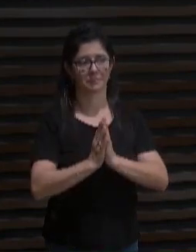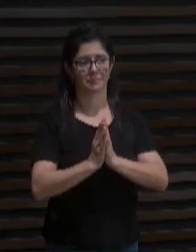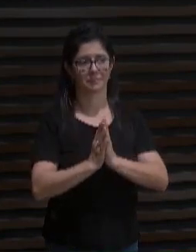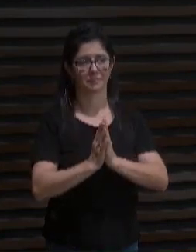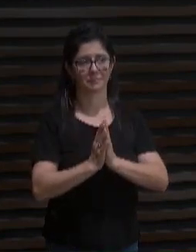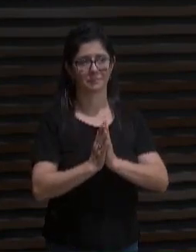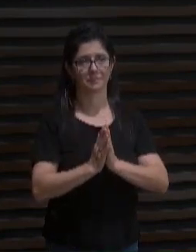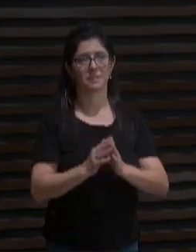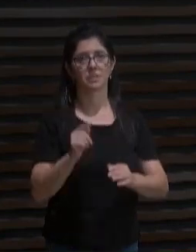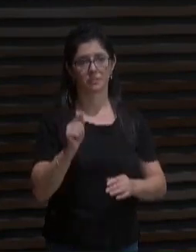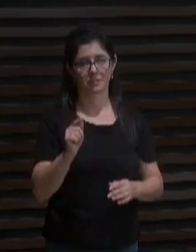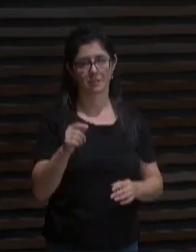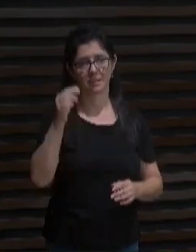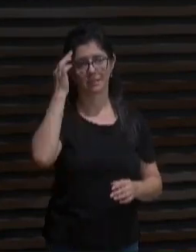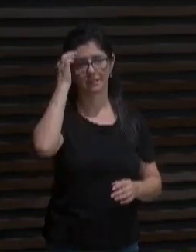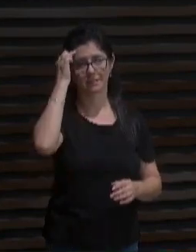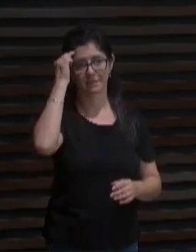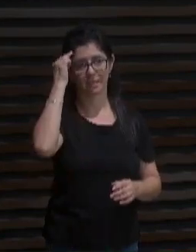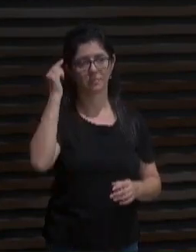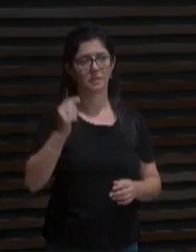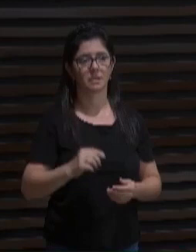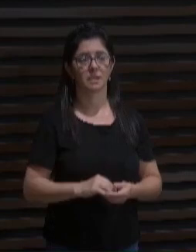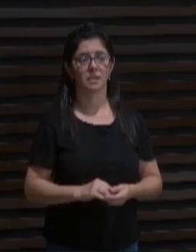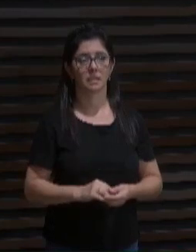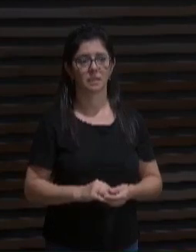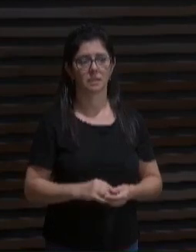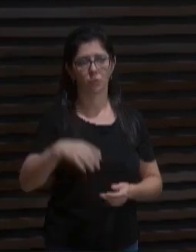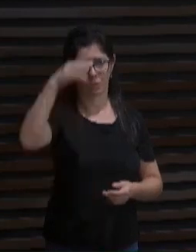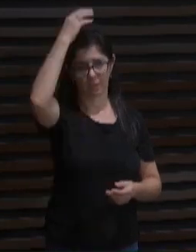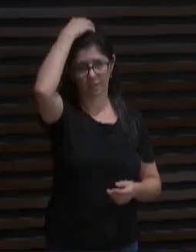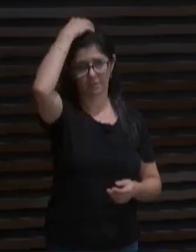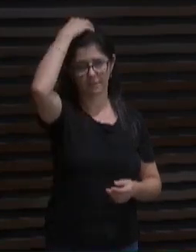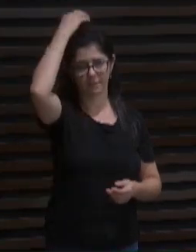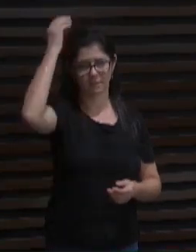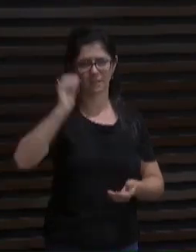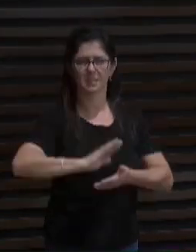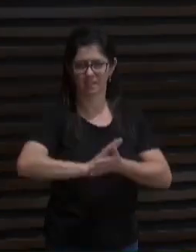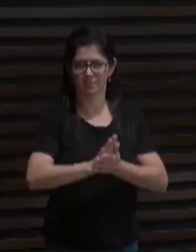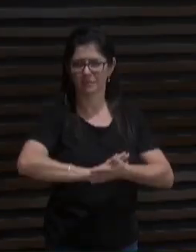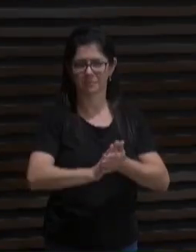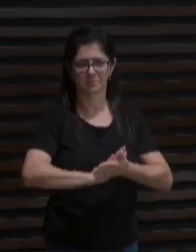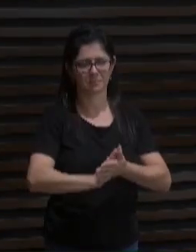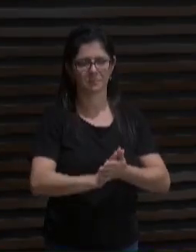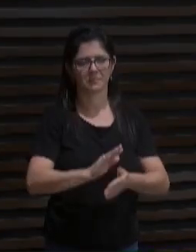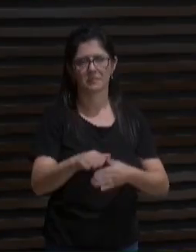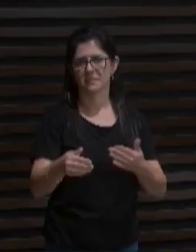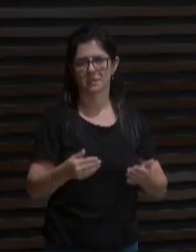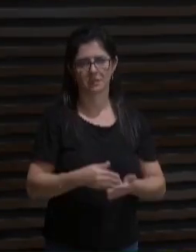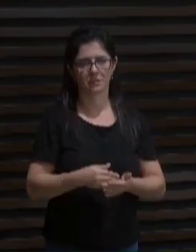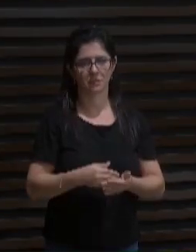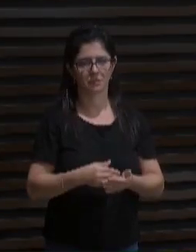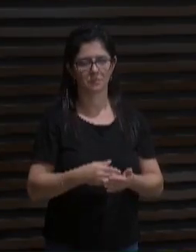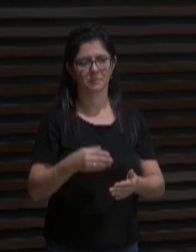E você sabe que o rei Senaqueribe estava acabando com todo mundo. E ele foi para a terra dele, ele não morreu, e